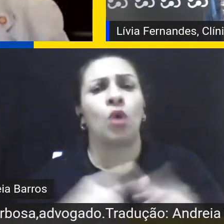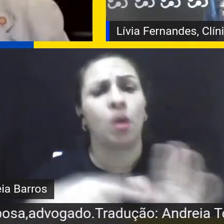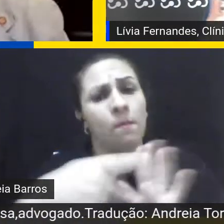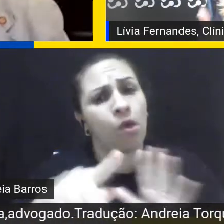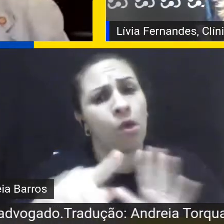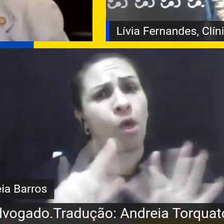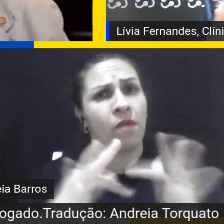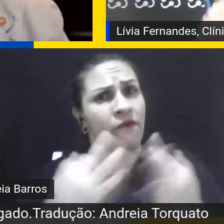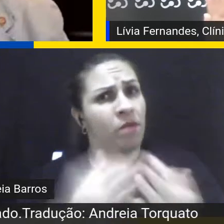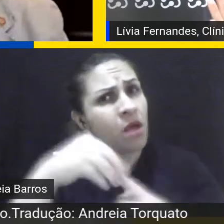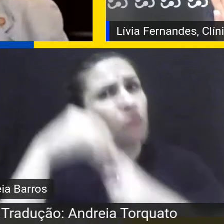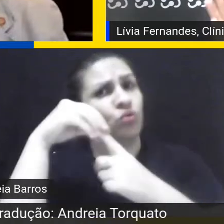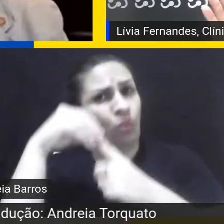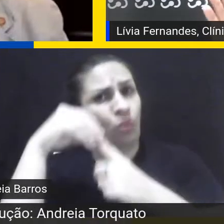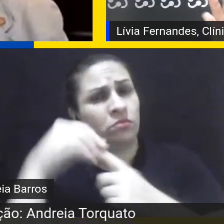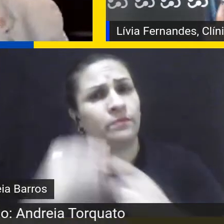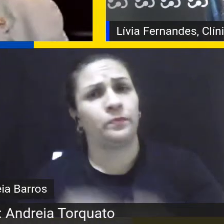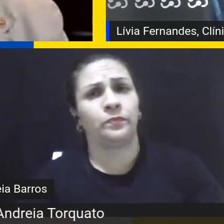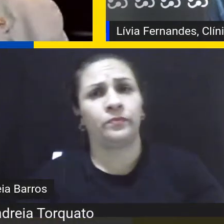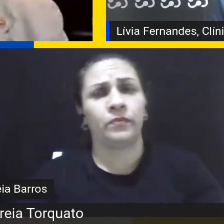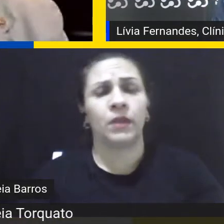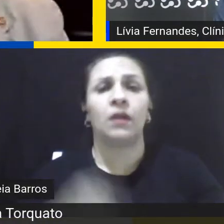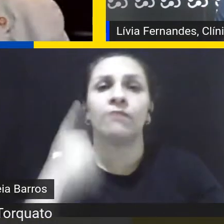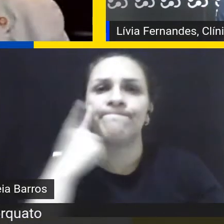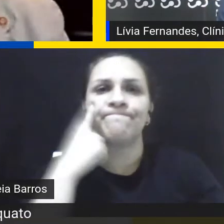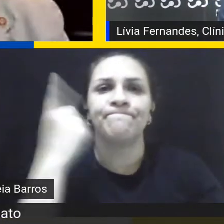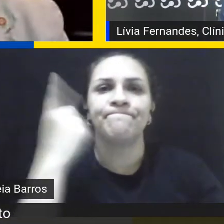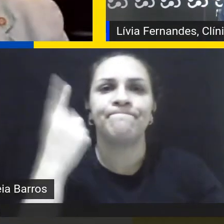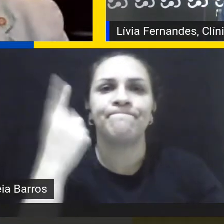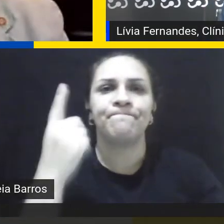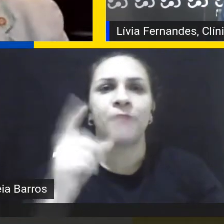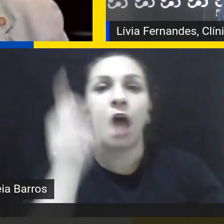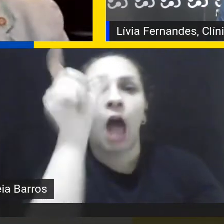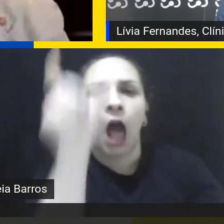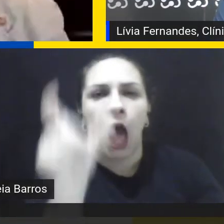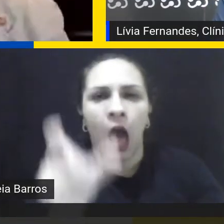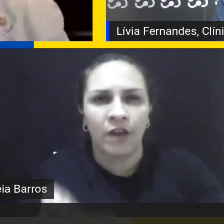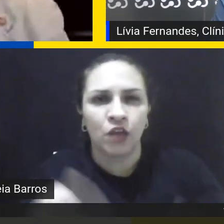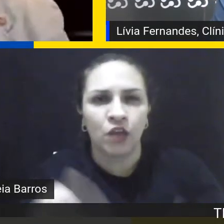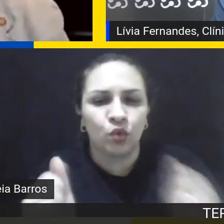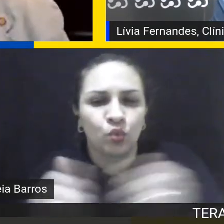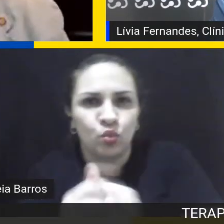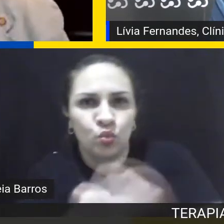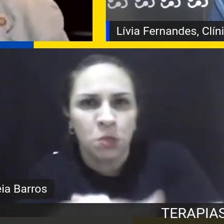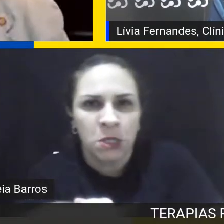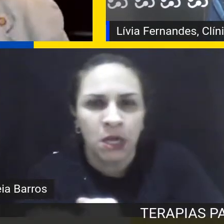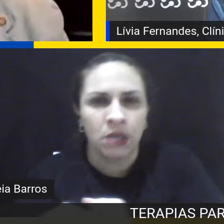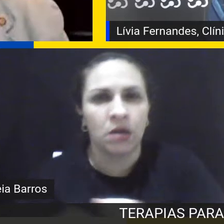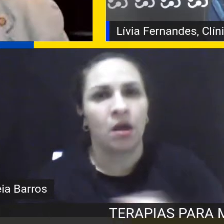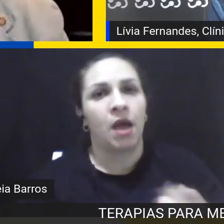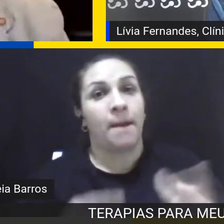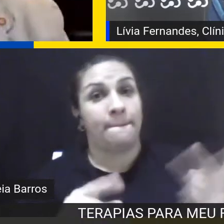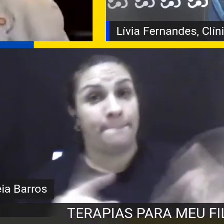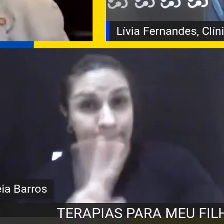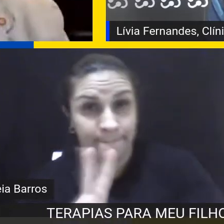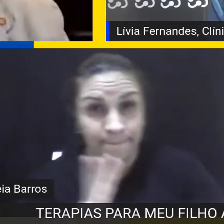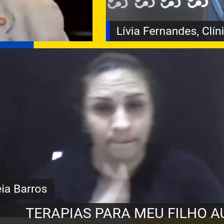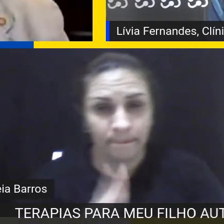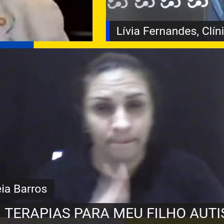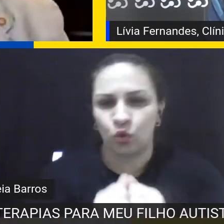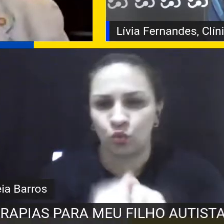hora, e daí eles partem para a avaliação com a criança. Nessa avaliação com a